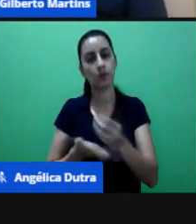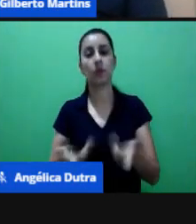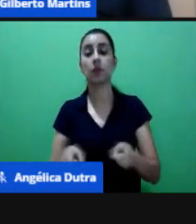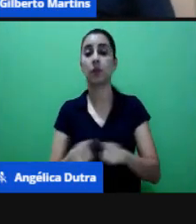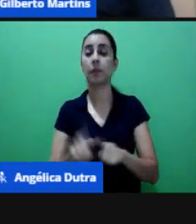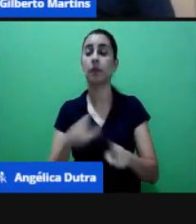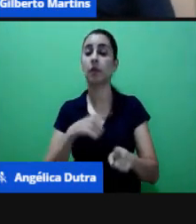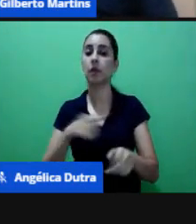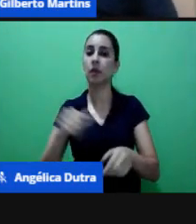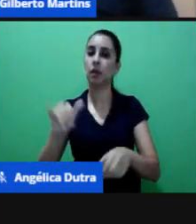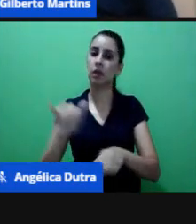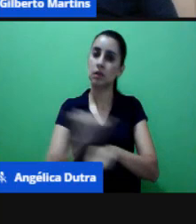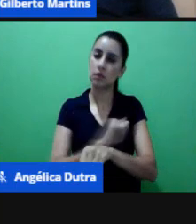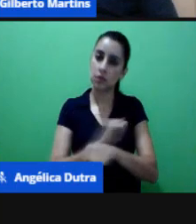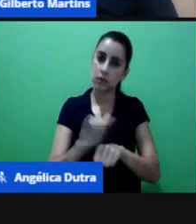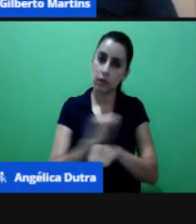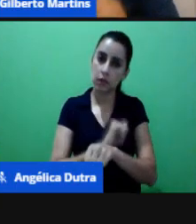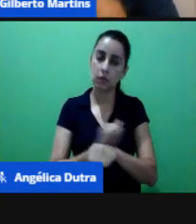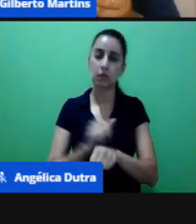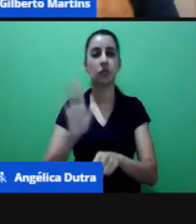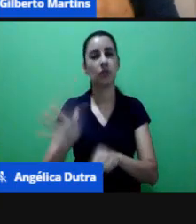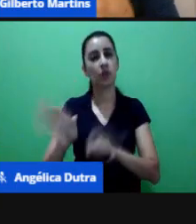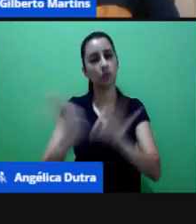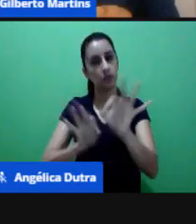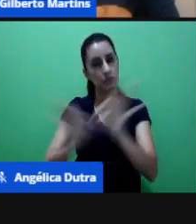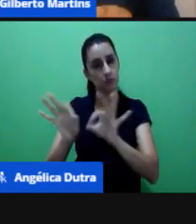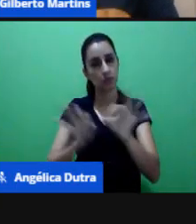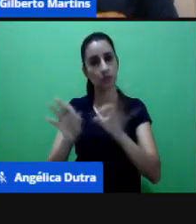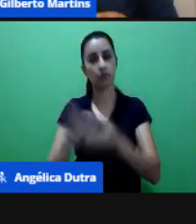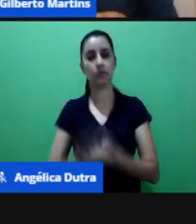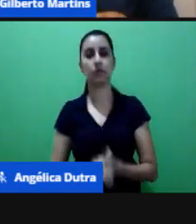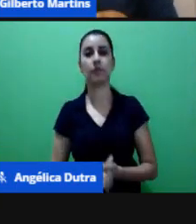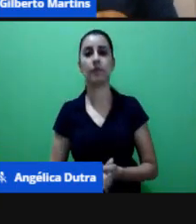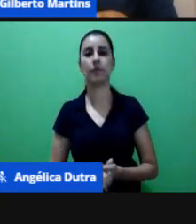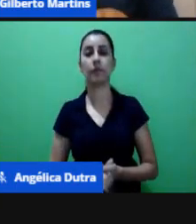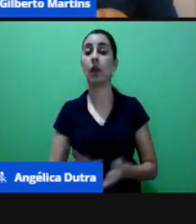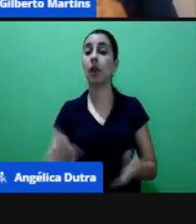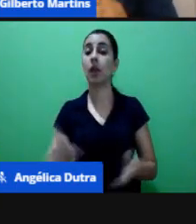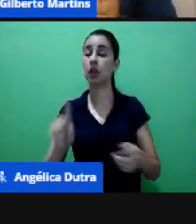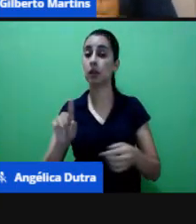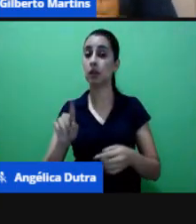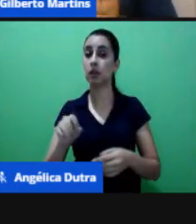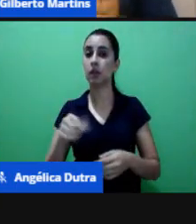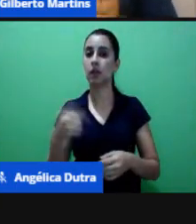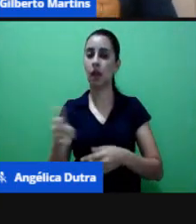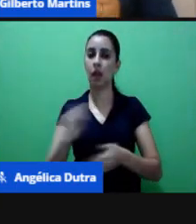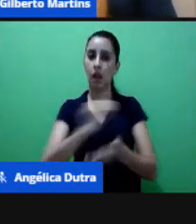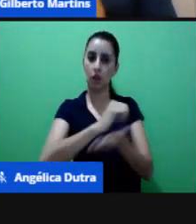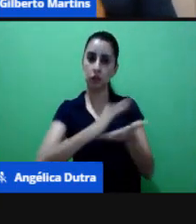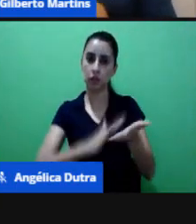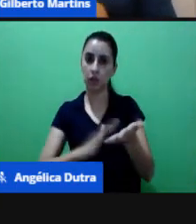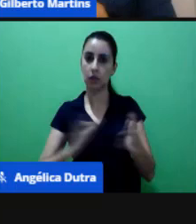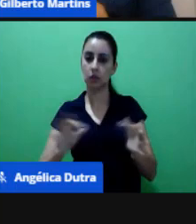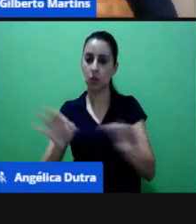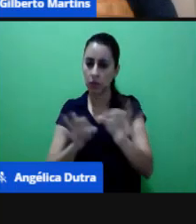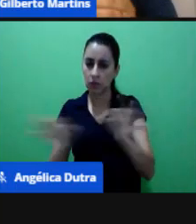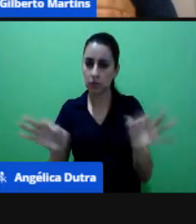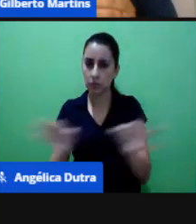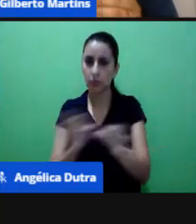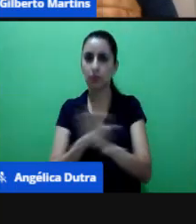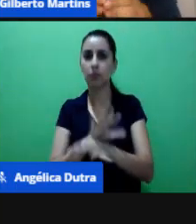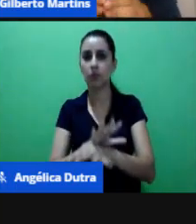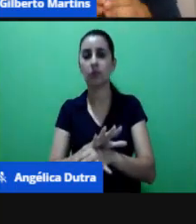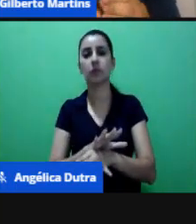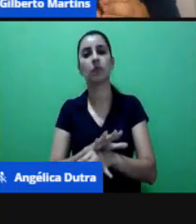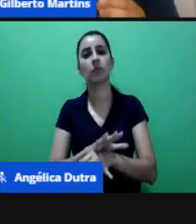né, elaborados. E quando a gente produz essa atividade como subsídio, elas estão de